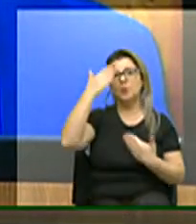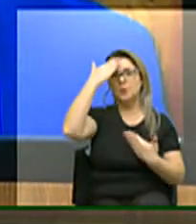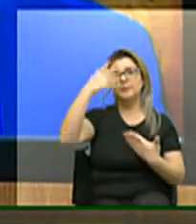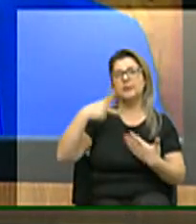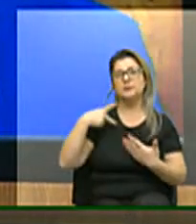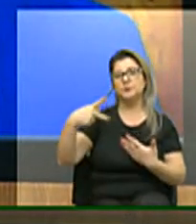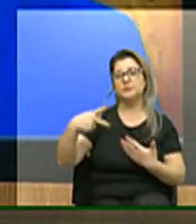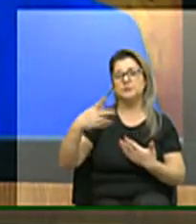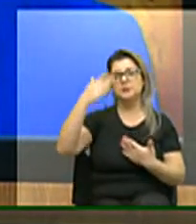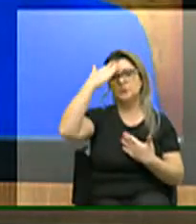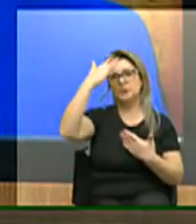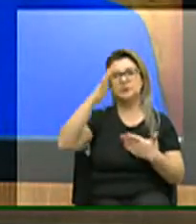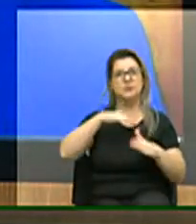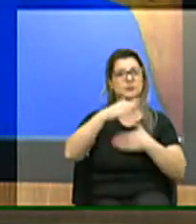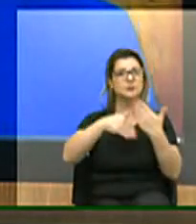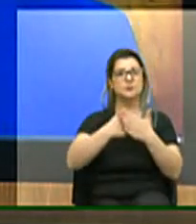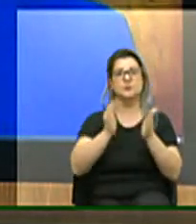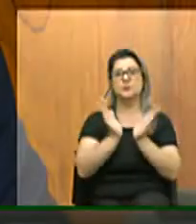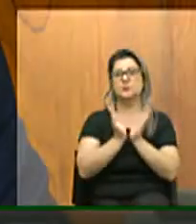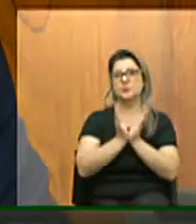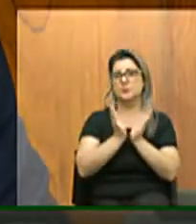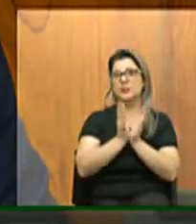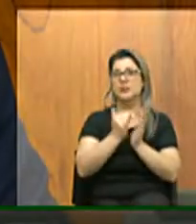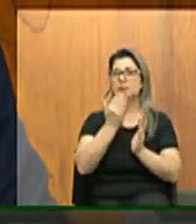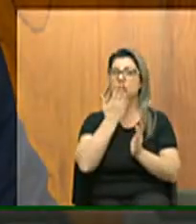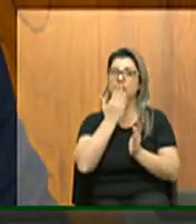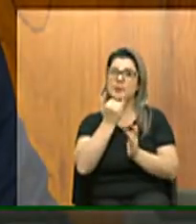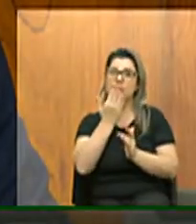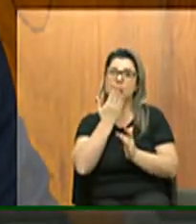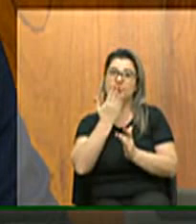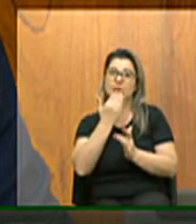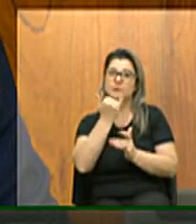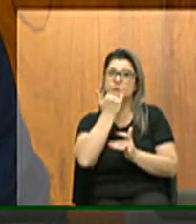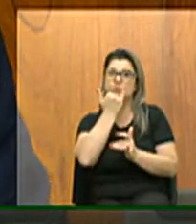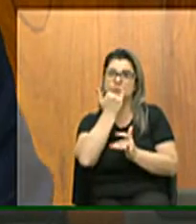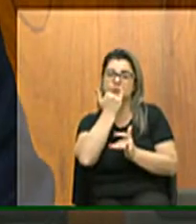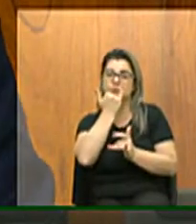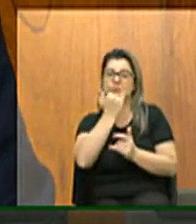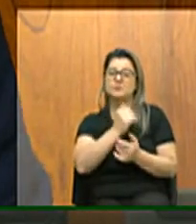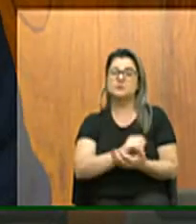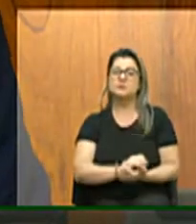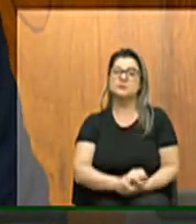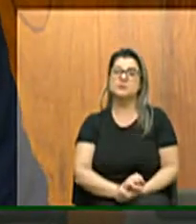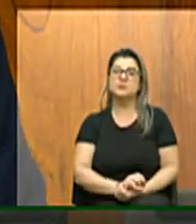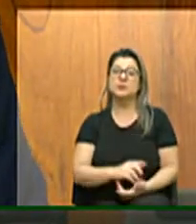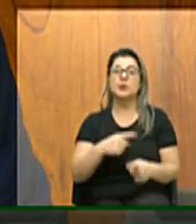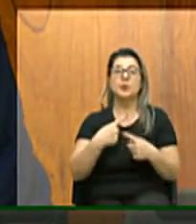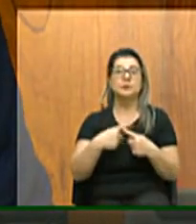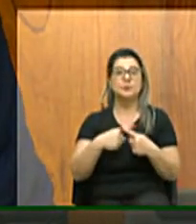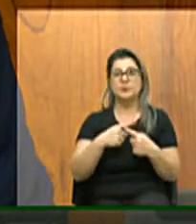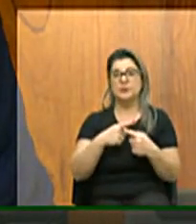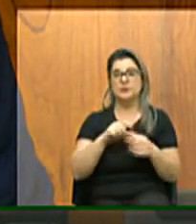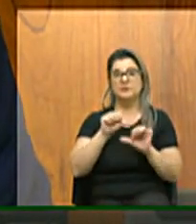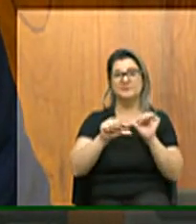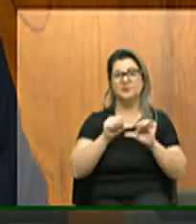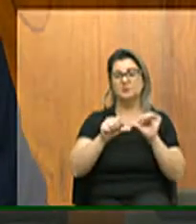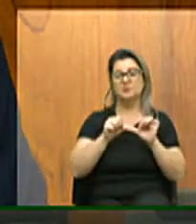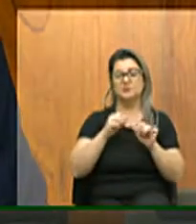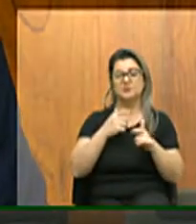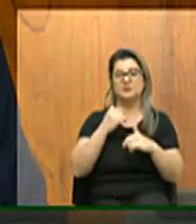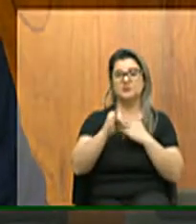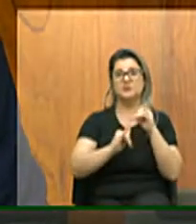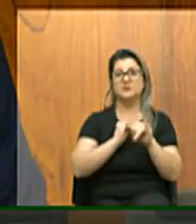presidente. Eu agradeço a todos os meus colegas e peço desculpas porque estou mudando a minha internet aqui em casa.